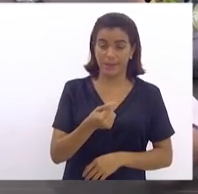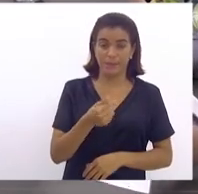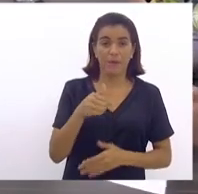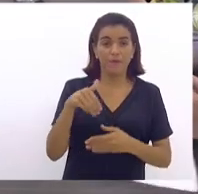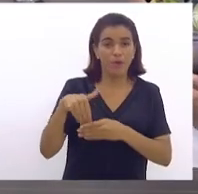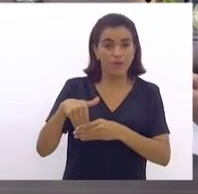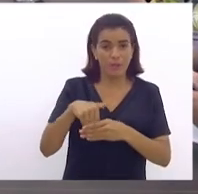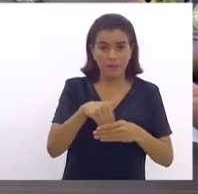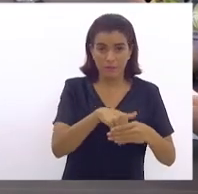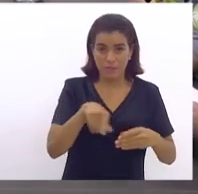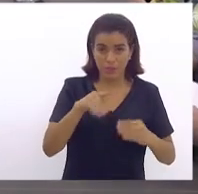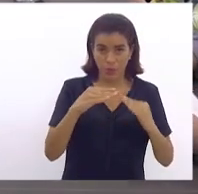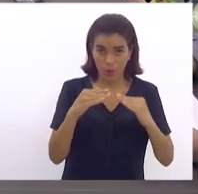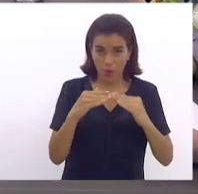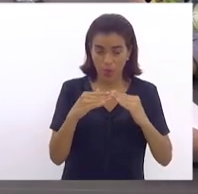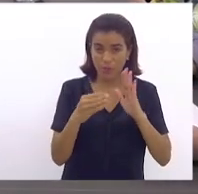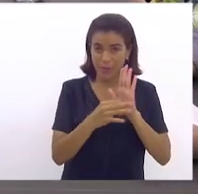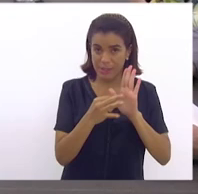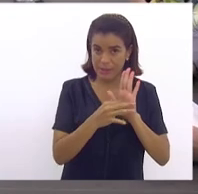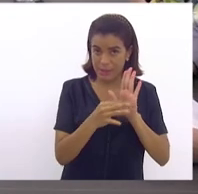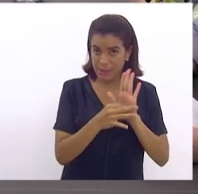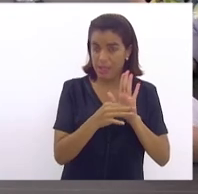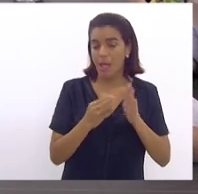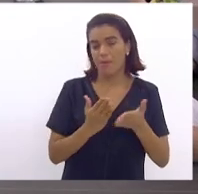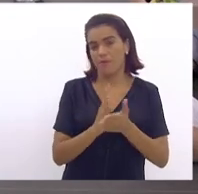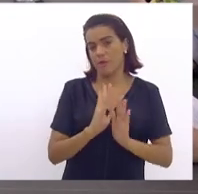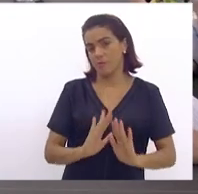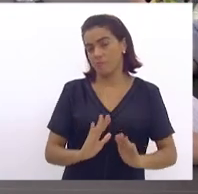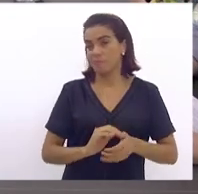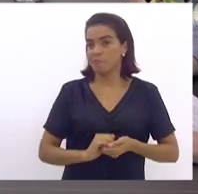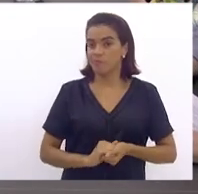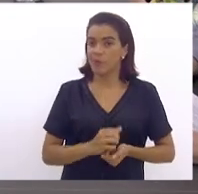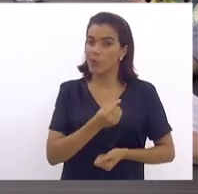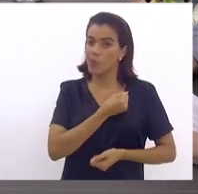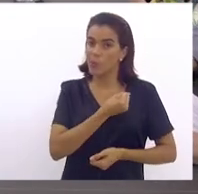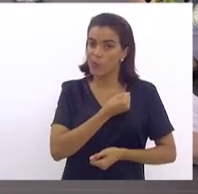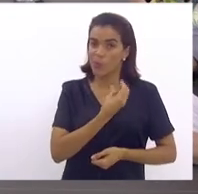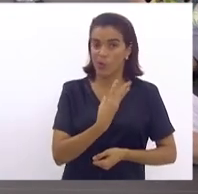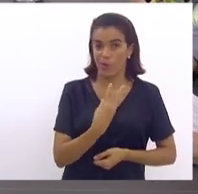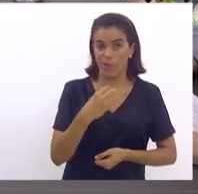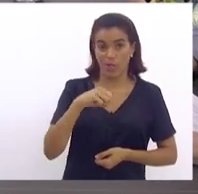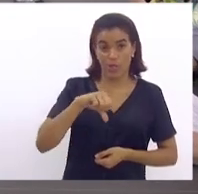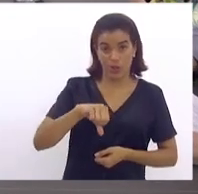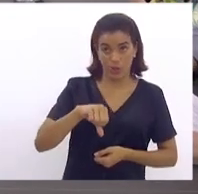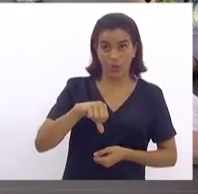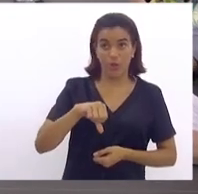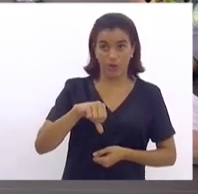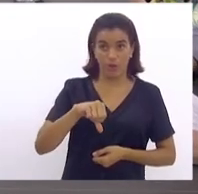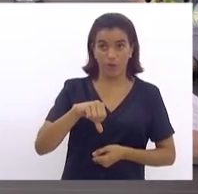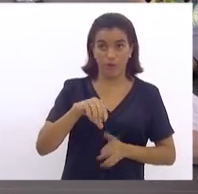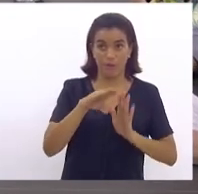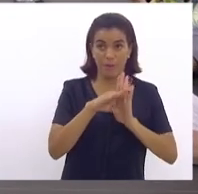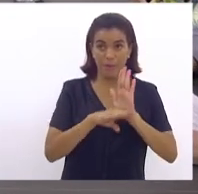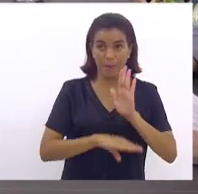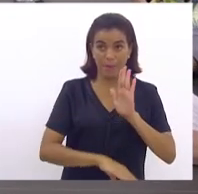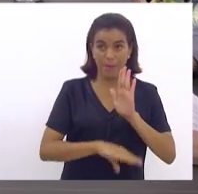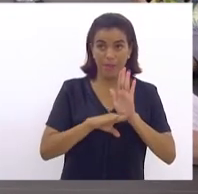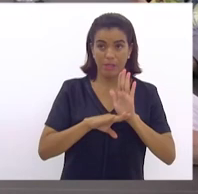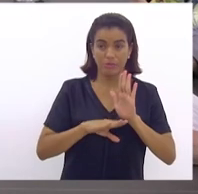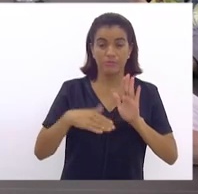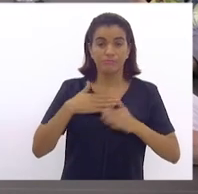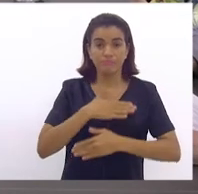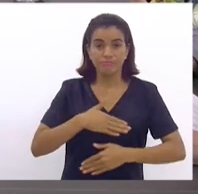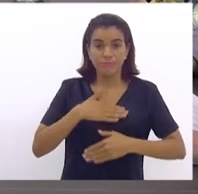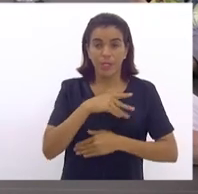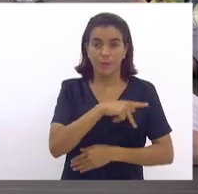que aprovam, permaneçam como estão, parecer aprovado. Passo ao 39 da pauta, saudando desde já o